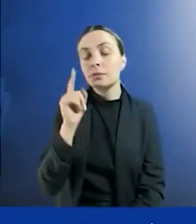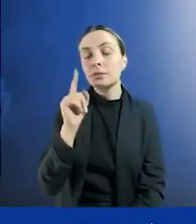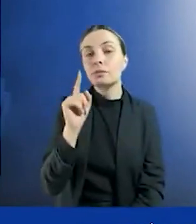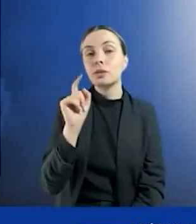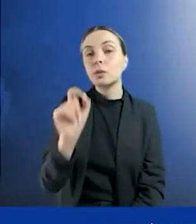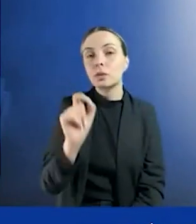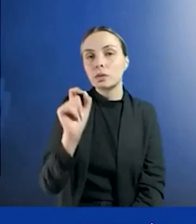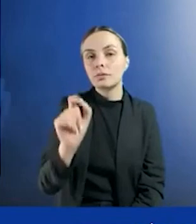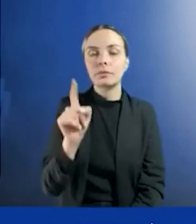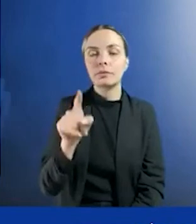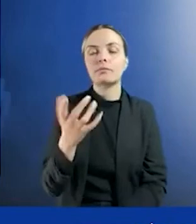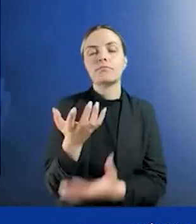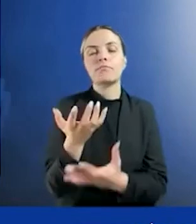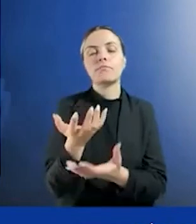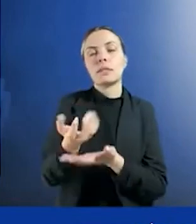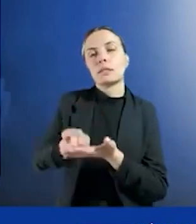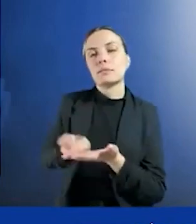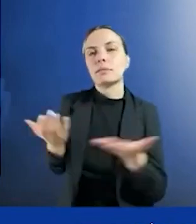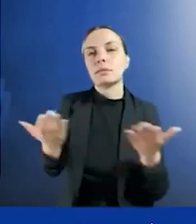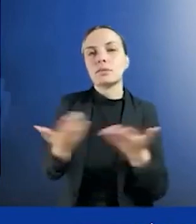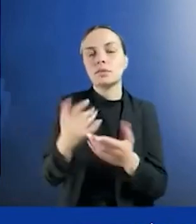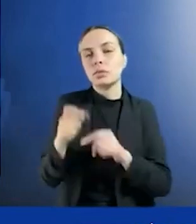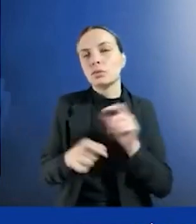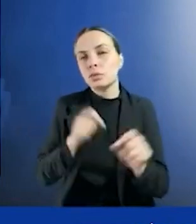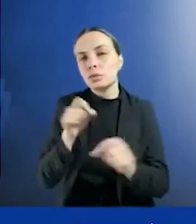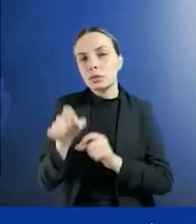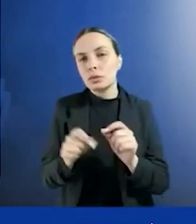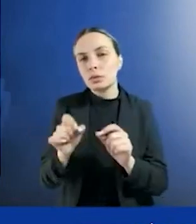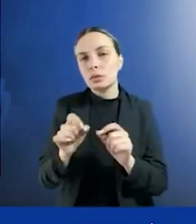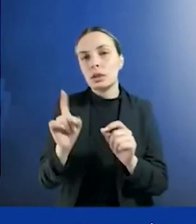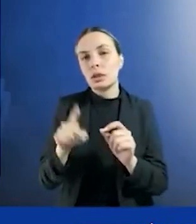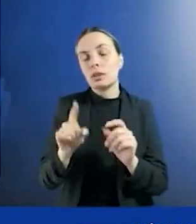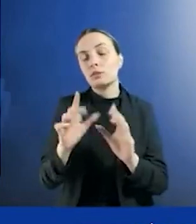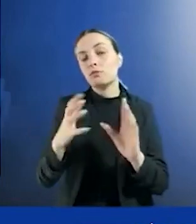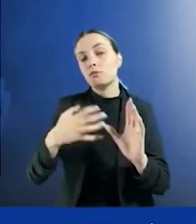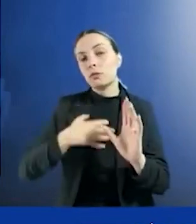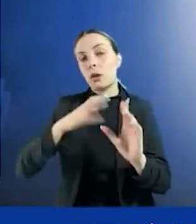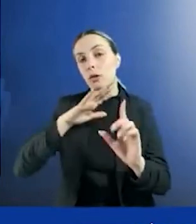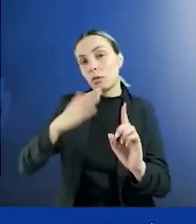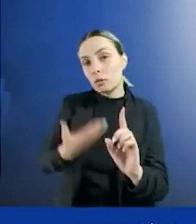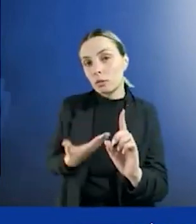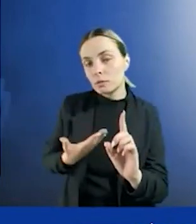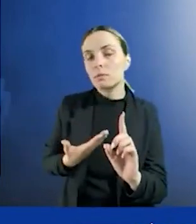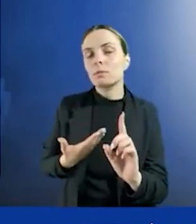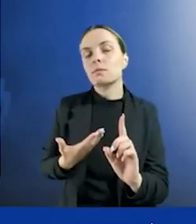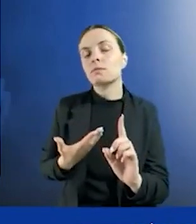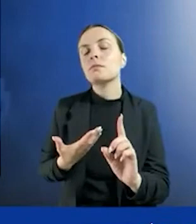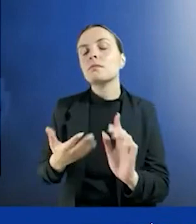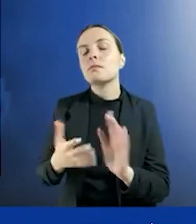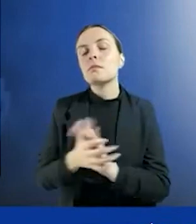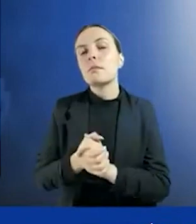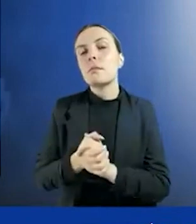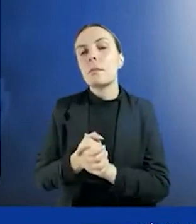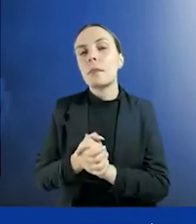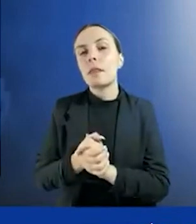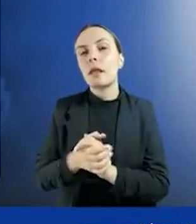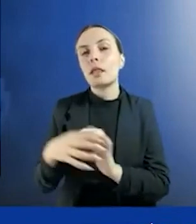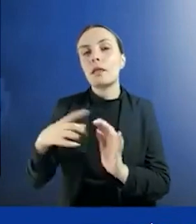aqui, de forma tão honrosa, o Dr. Hatan Lau, que dentre centenas de